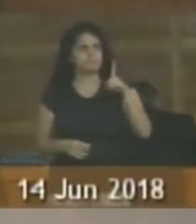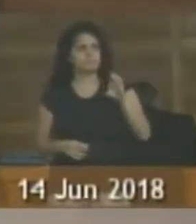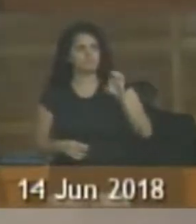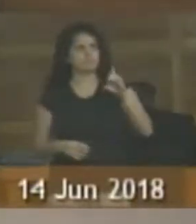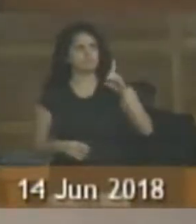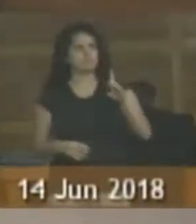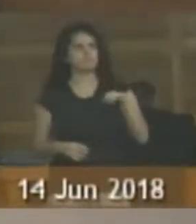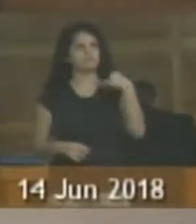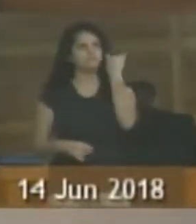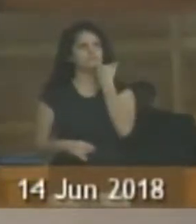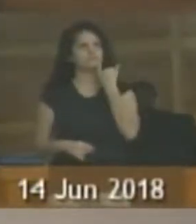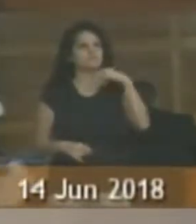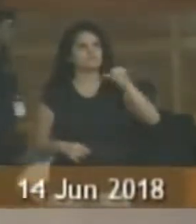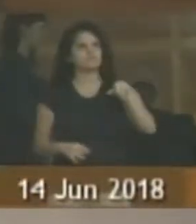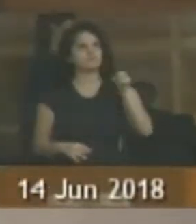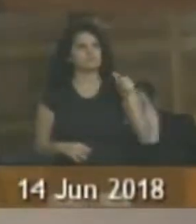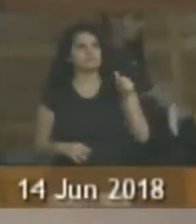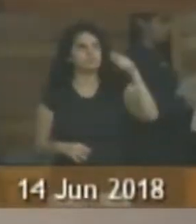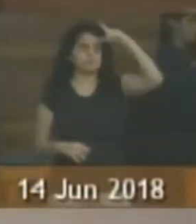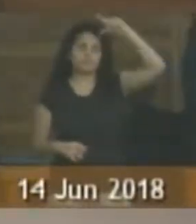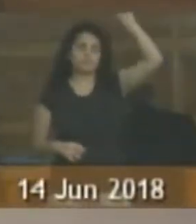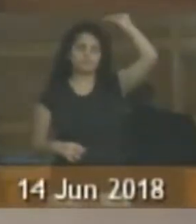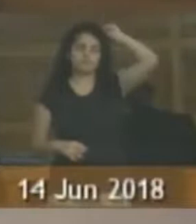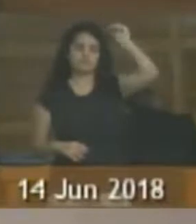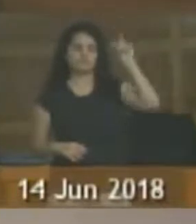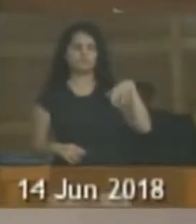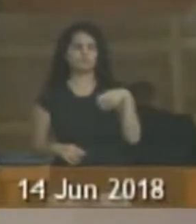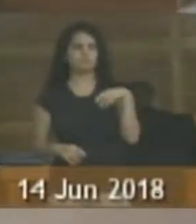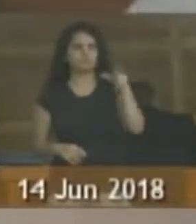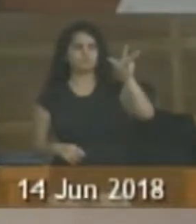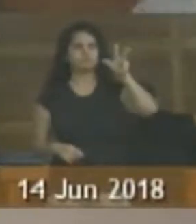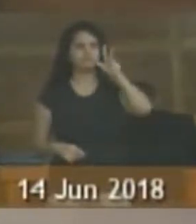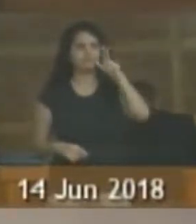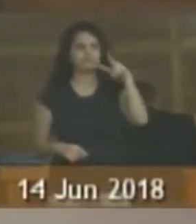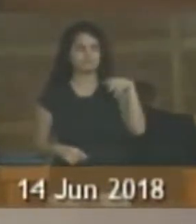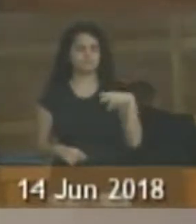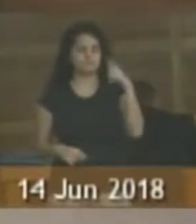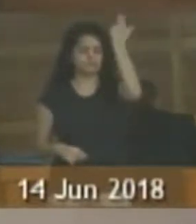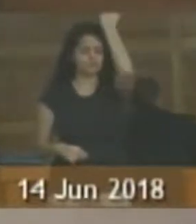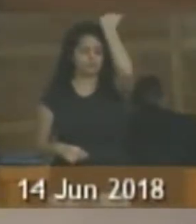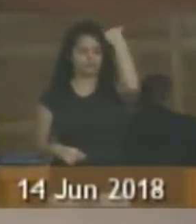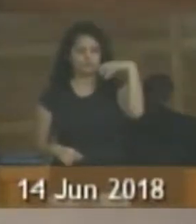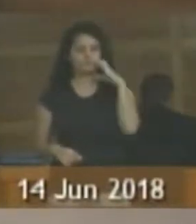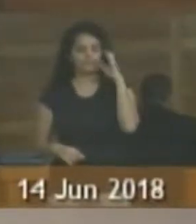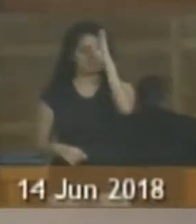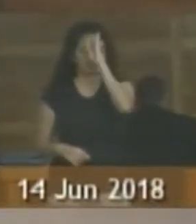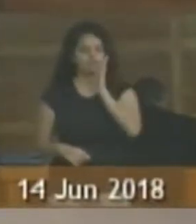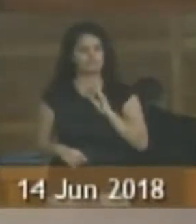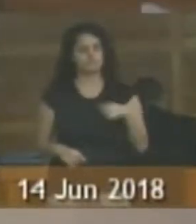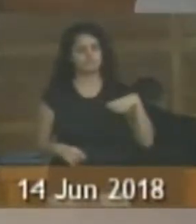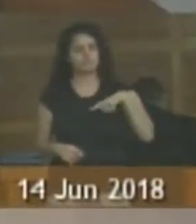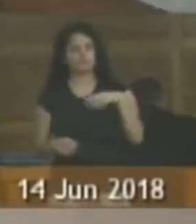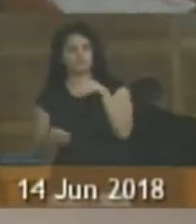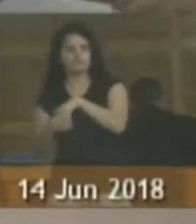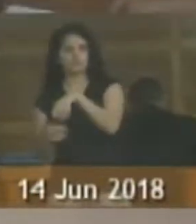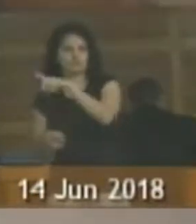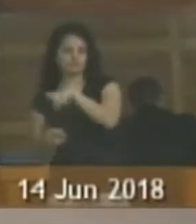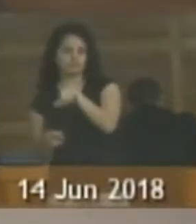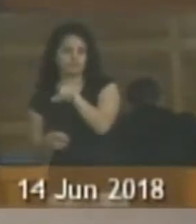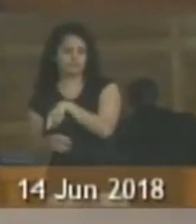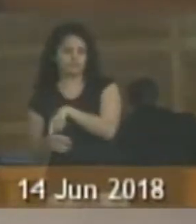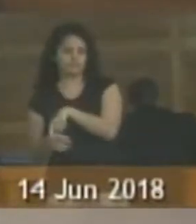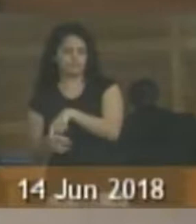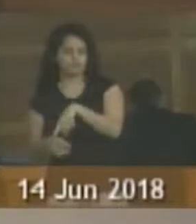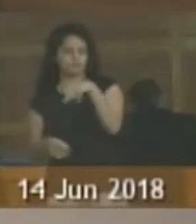Jane Veiga, Jean, Léo da Mamoraria, Luciana Valverde, Marquinhos Coelho e Tite Brasil, 8 votos. E voto contrário dos vereadores Elinho